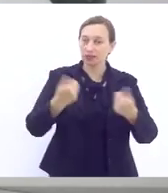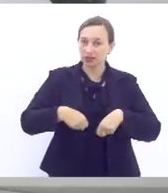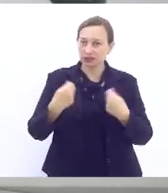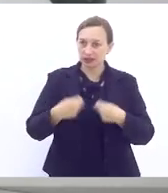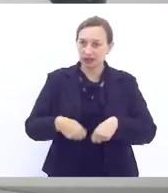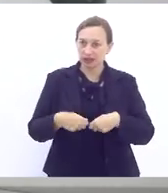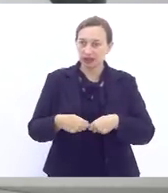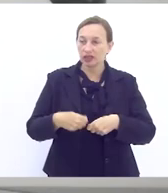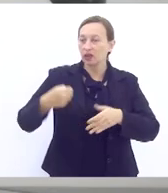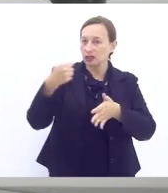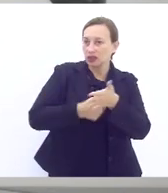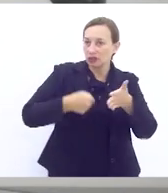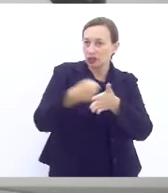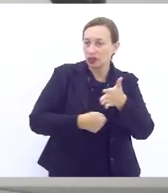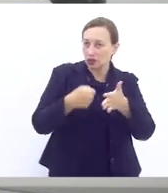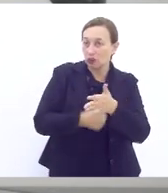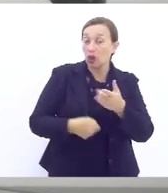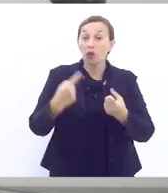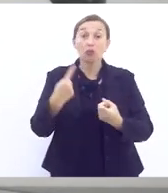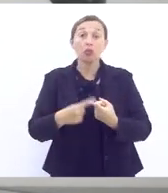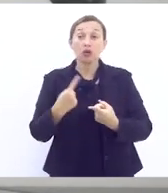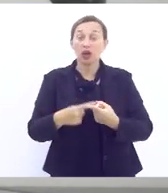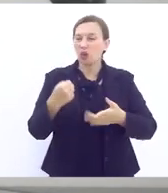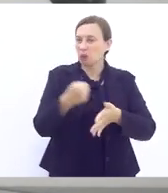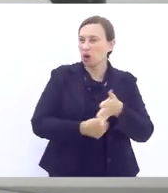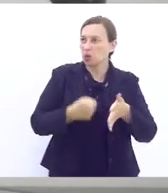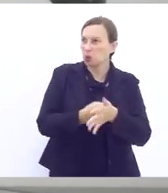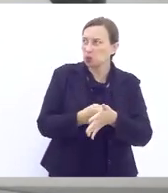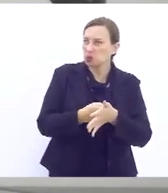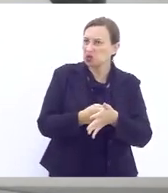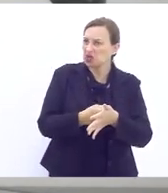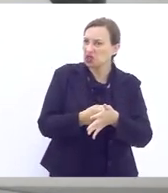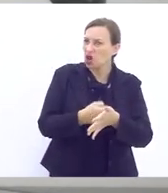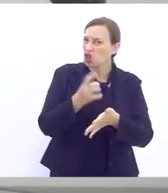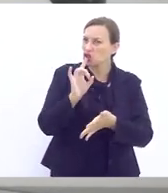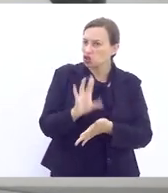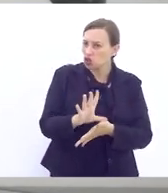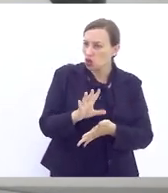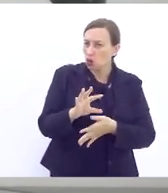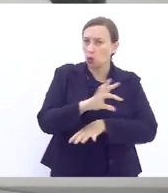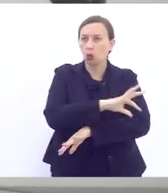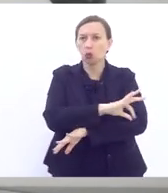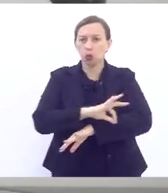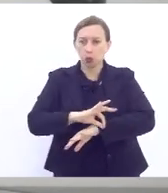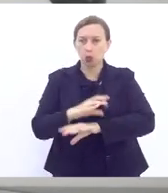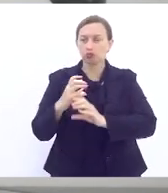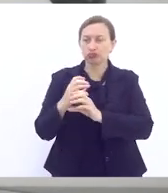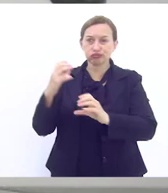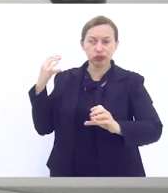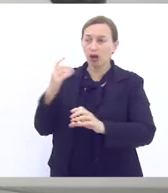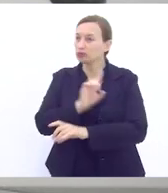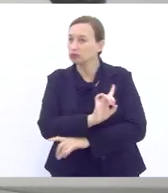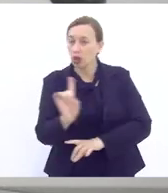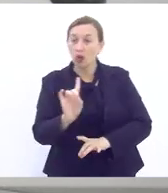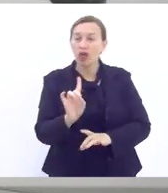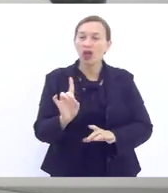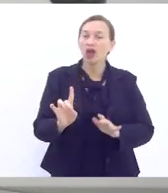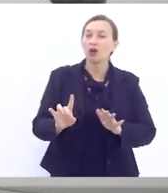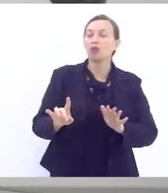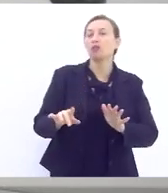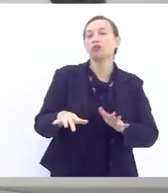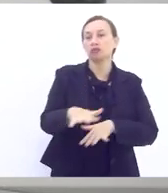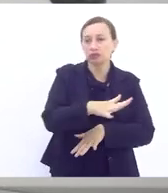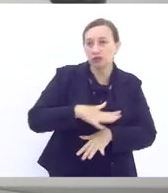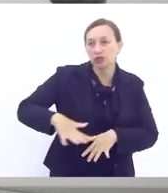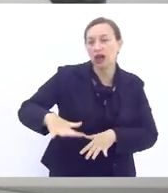nessa luta porque é uma luta que não é uma luta só dos Engenheiros e arquiteto é uma luta da toda